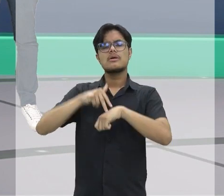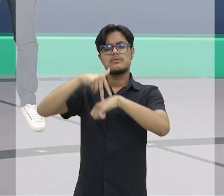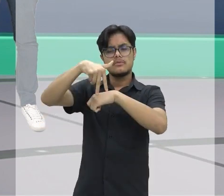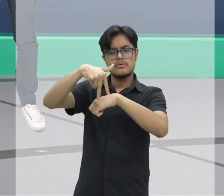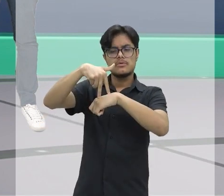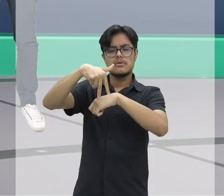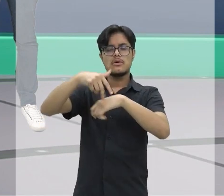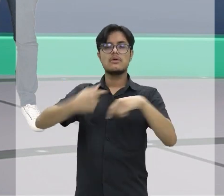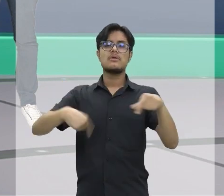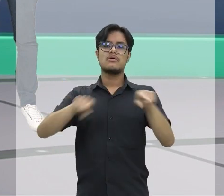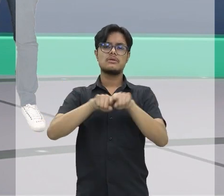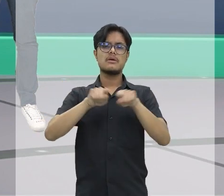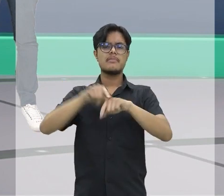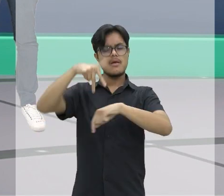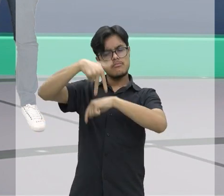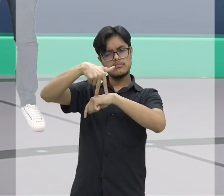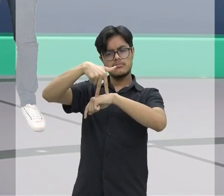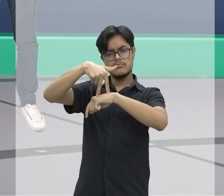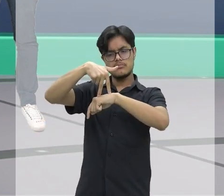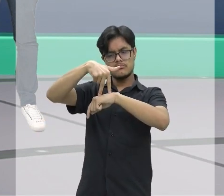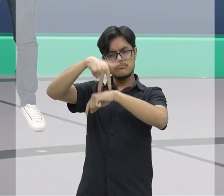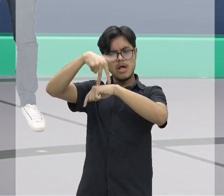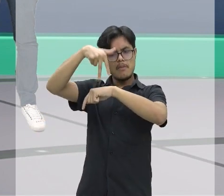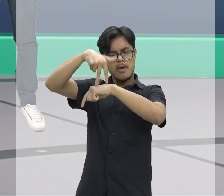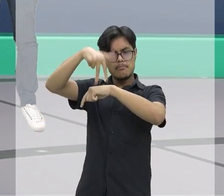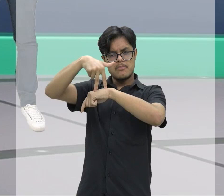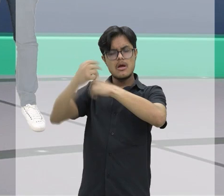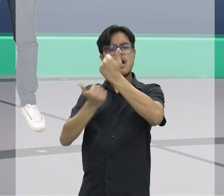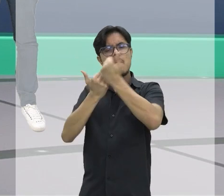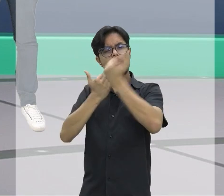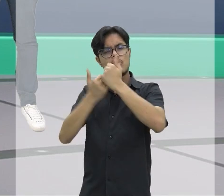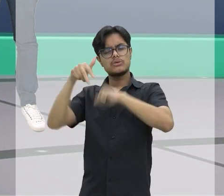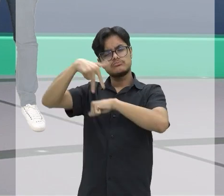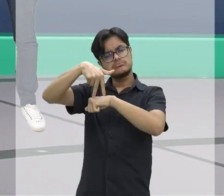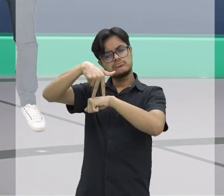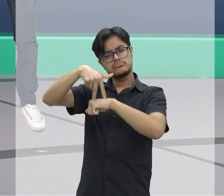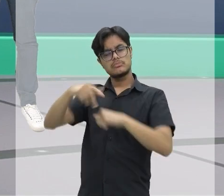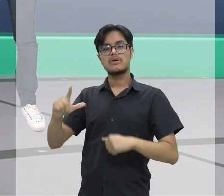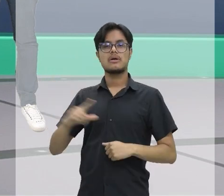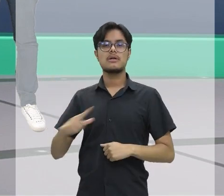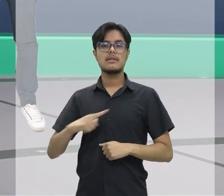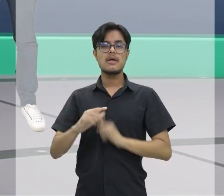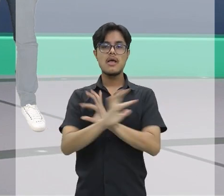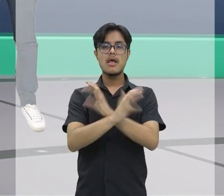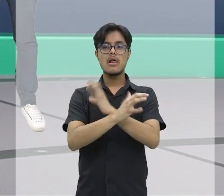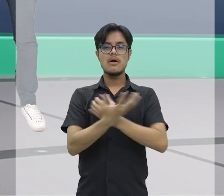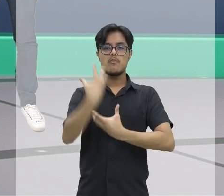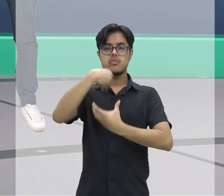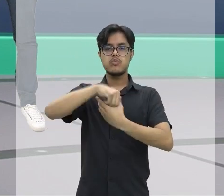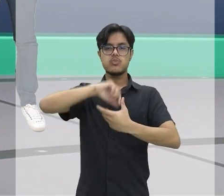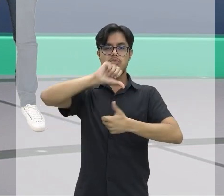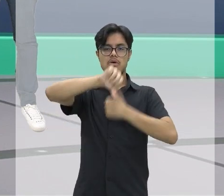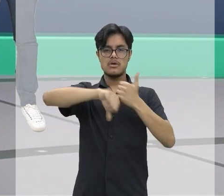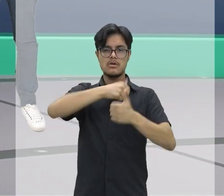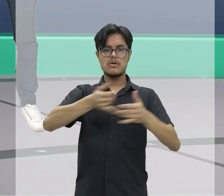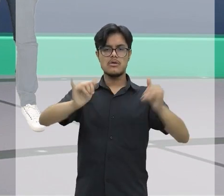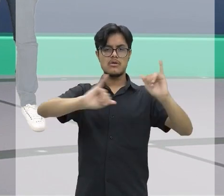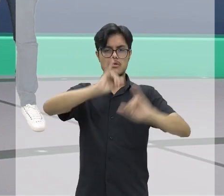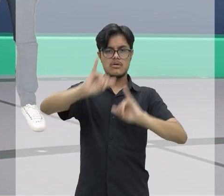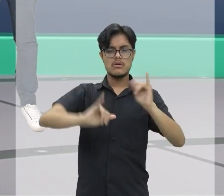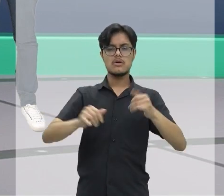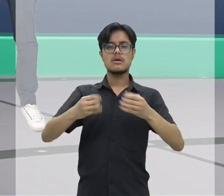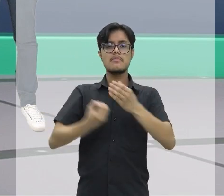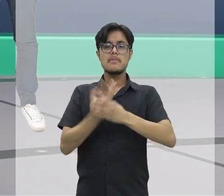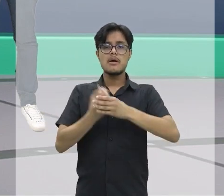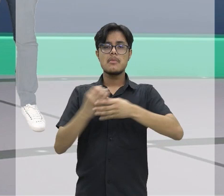sustentação e apoio, né, também a proteção. Nós falamos sobre o armazenamento de substâncias e a produção de